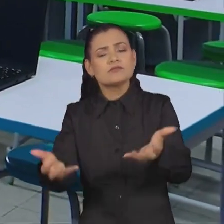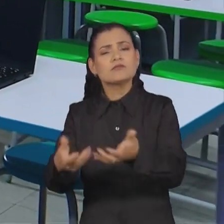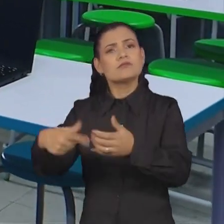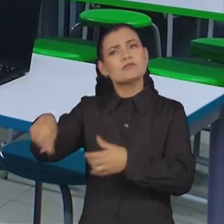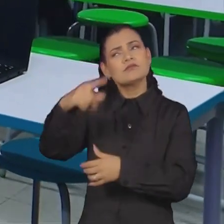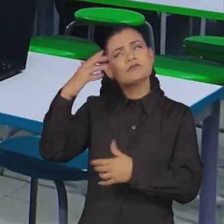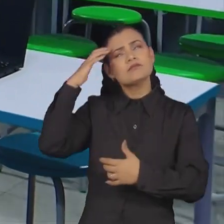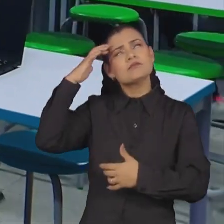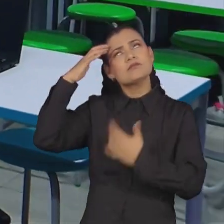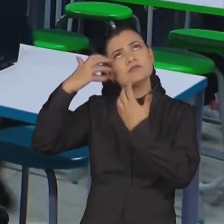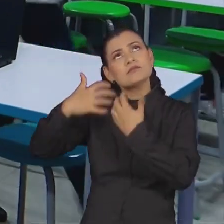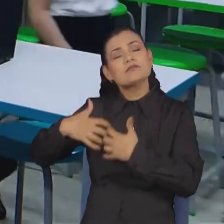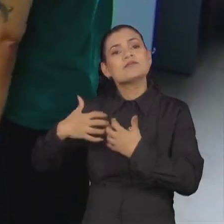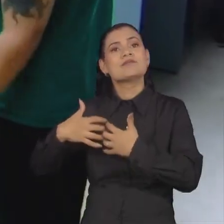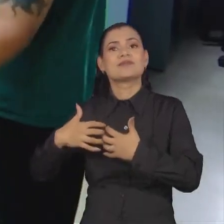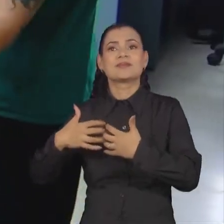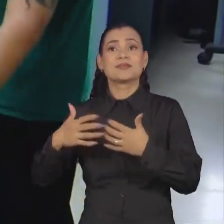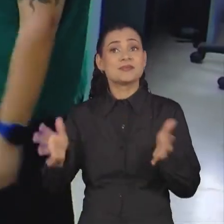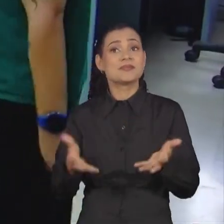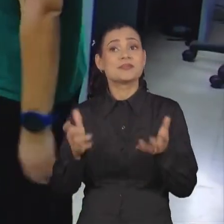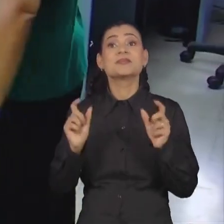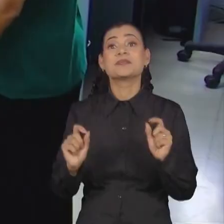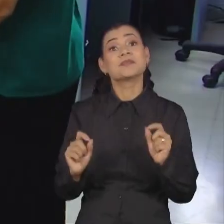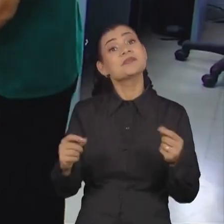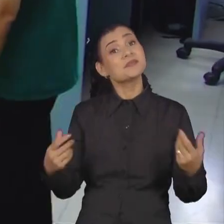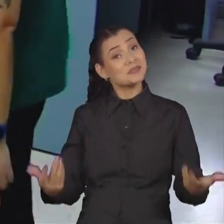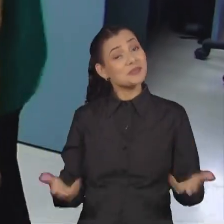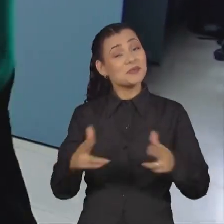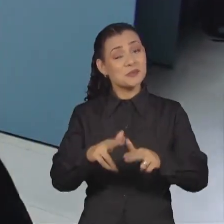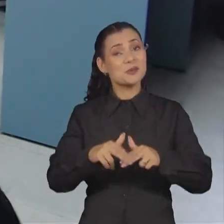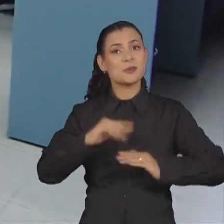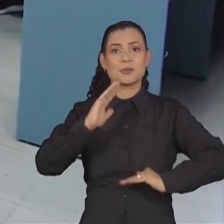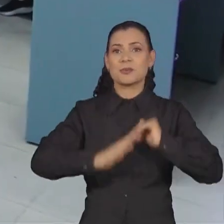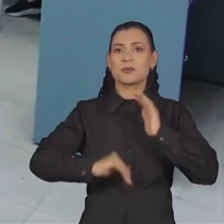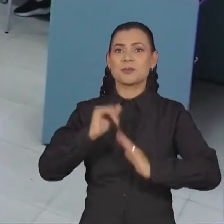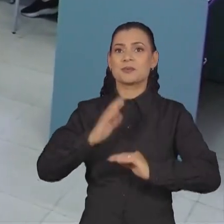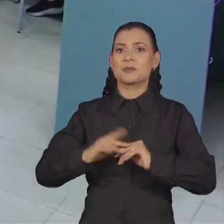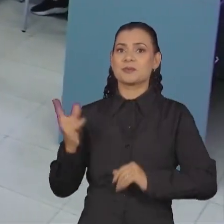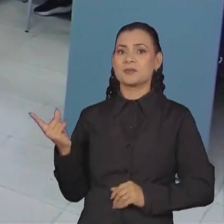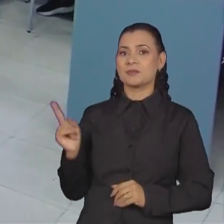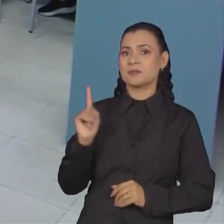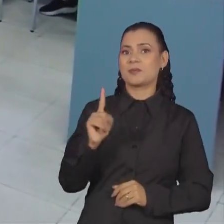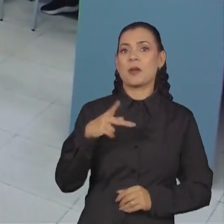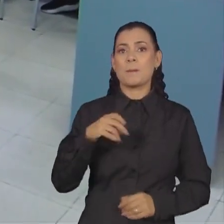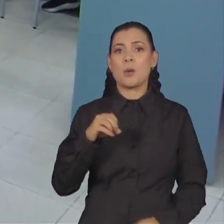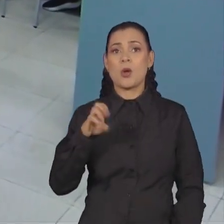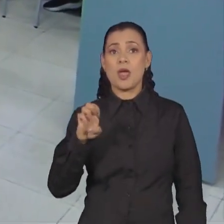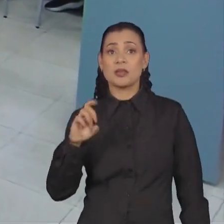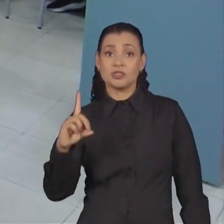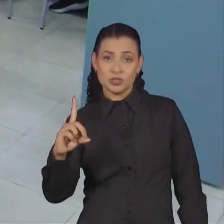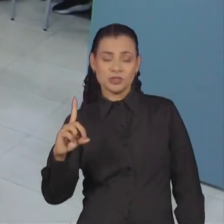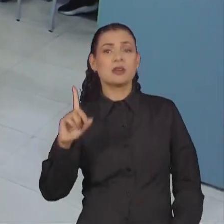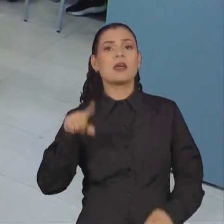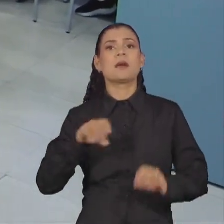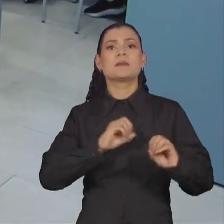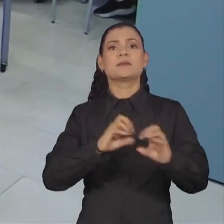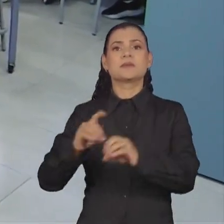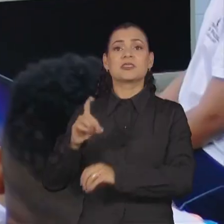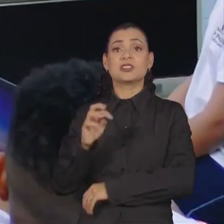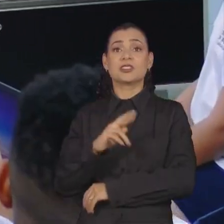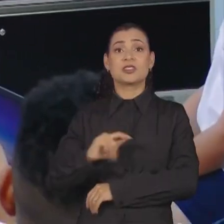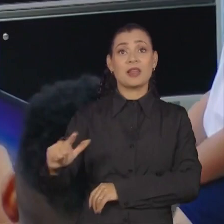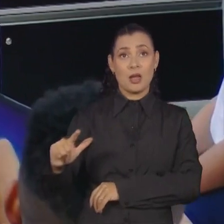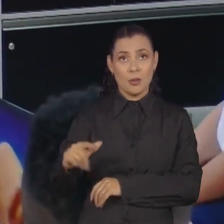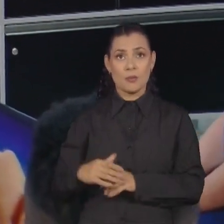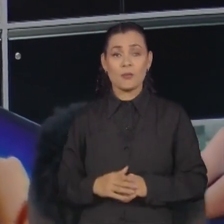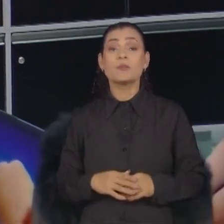os estudantes neste universo. E é aí que entra o papel do POED, professor orientador de educação digital.